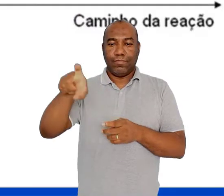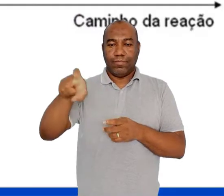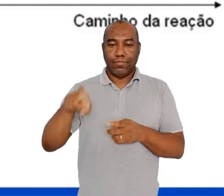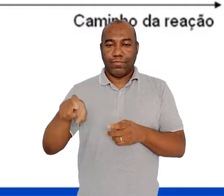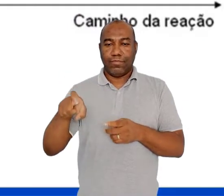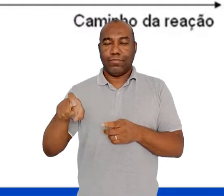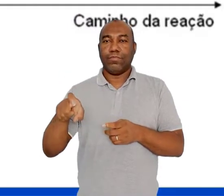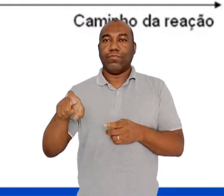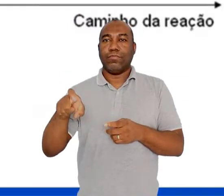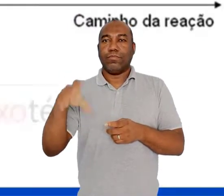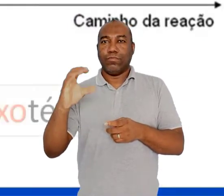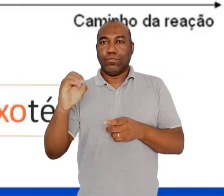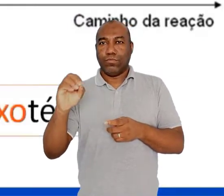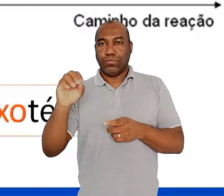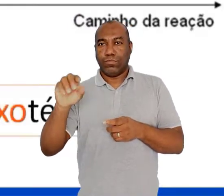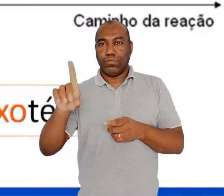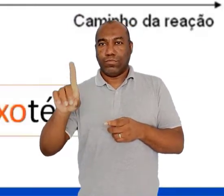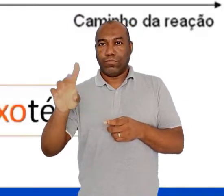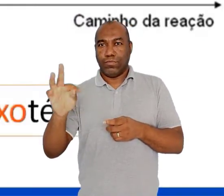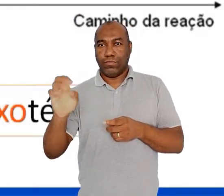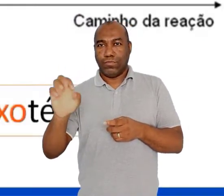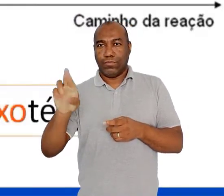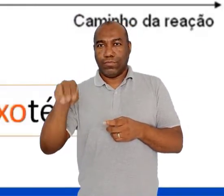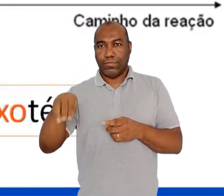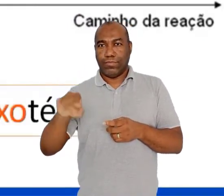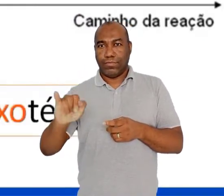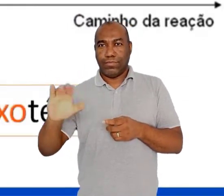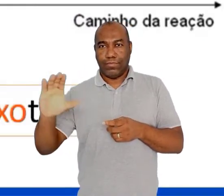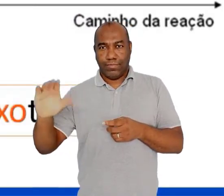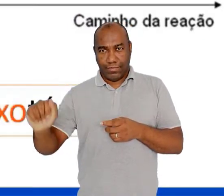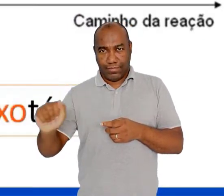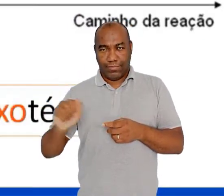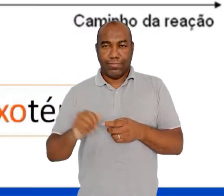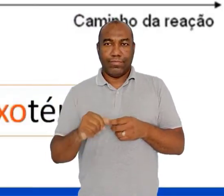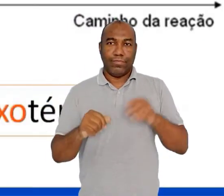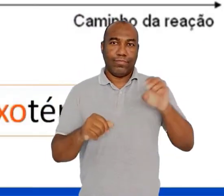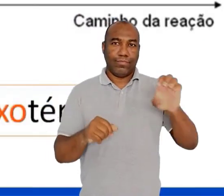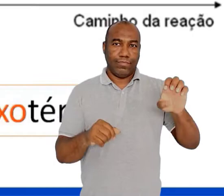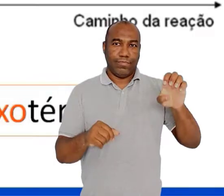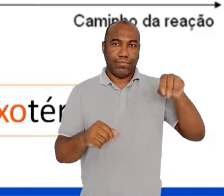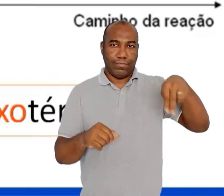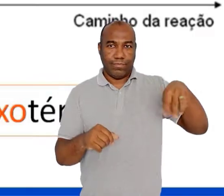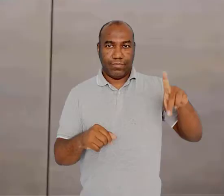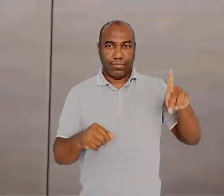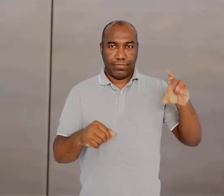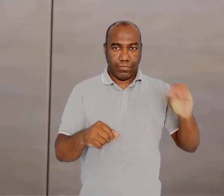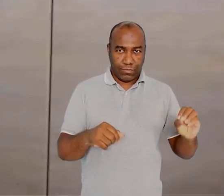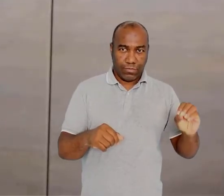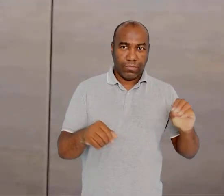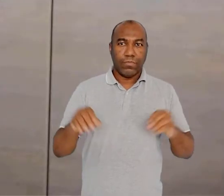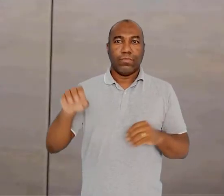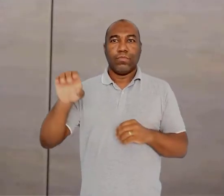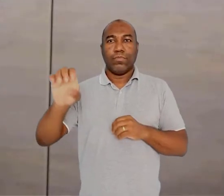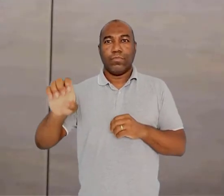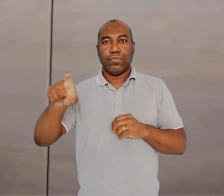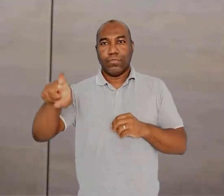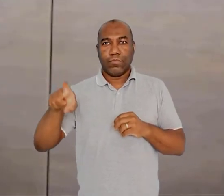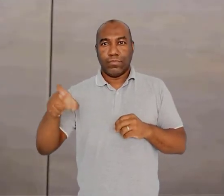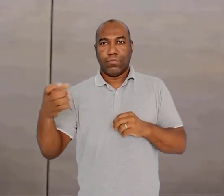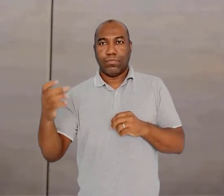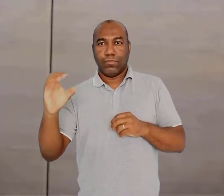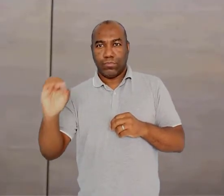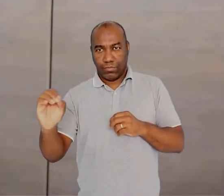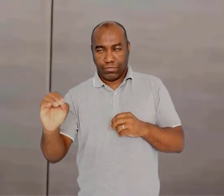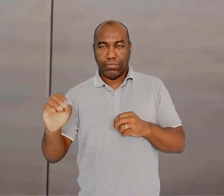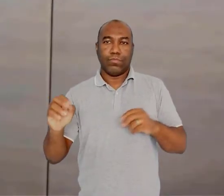exotérmica. Então, a partir desses conceitos do que é uma reação química endotérmica, do que é uma reação química exotérmica,